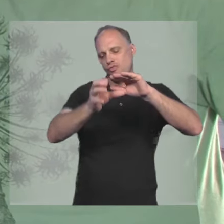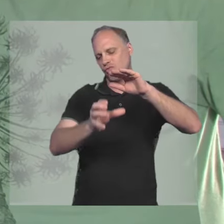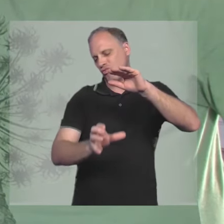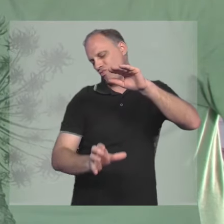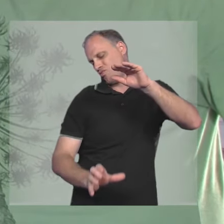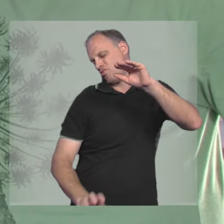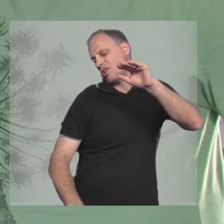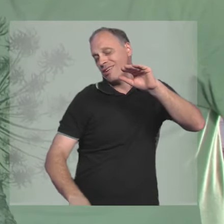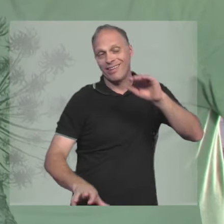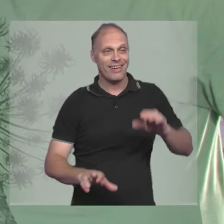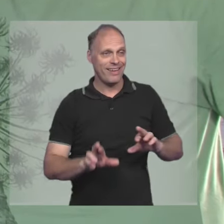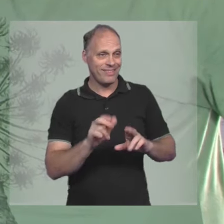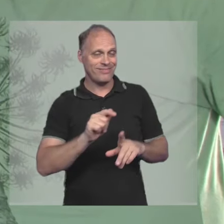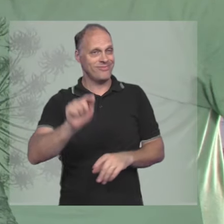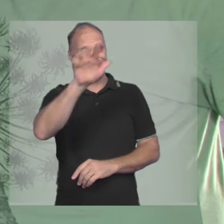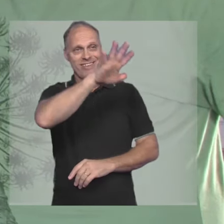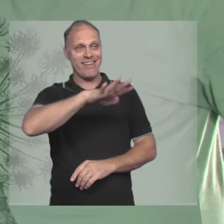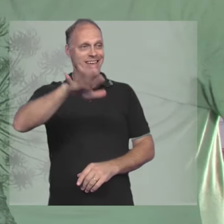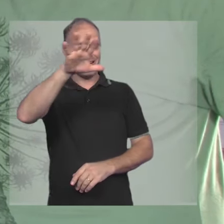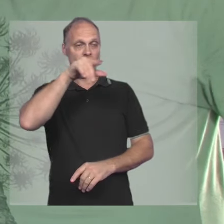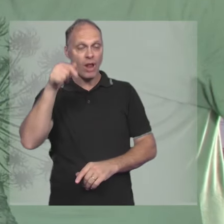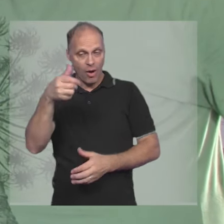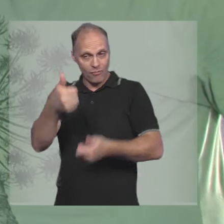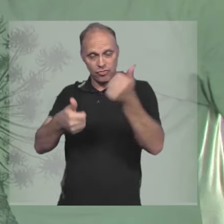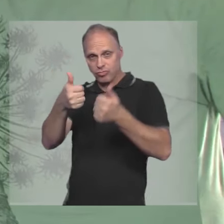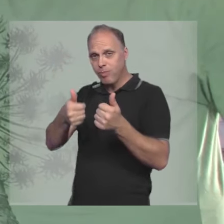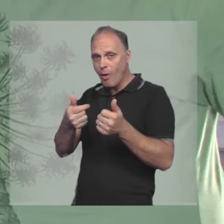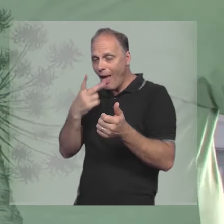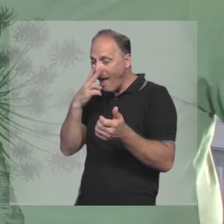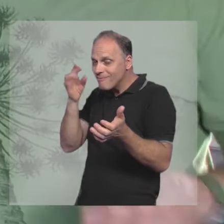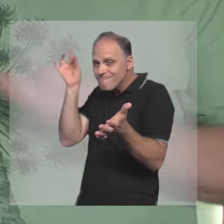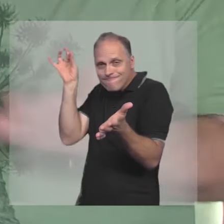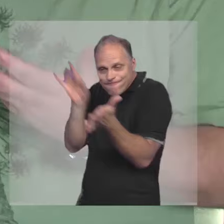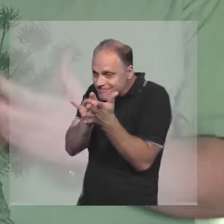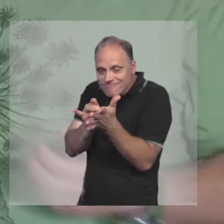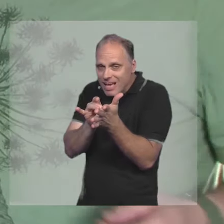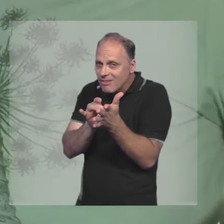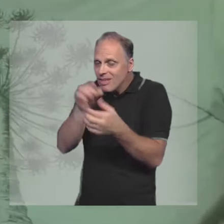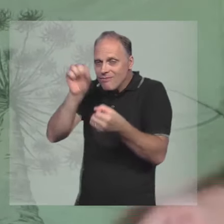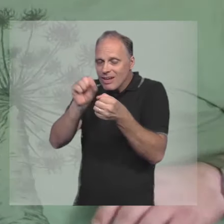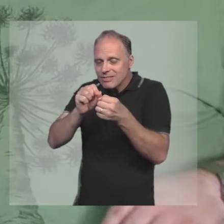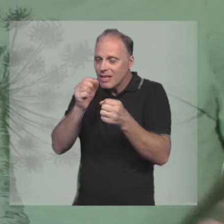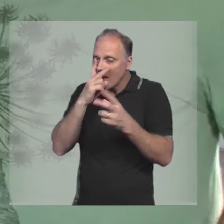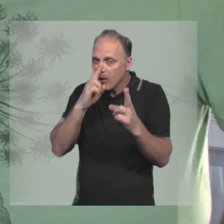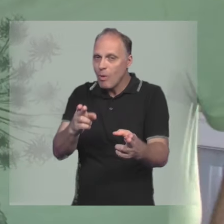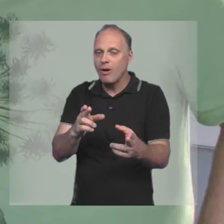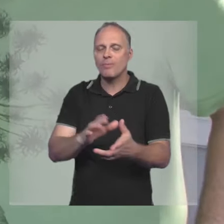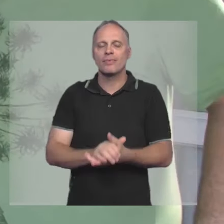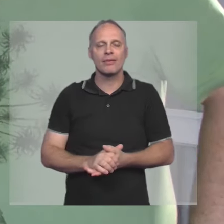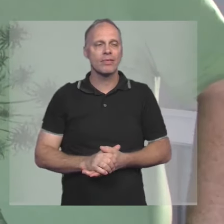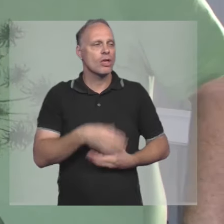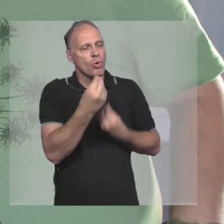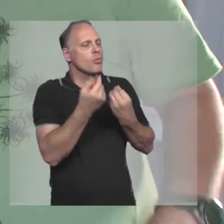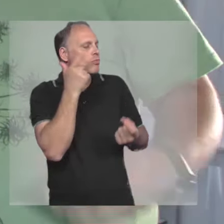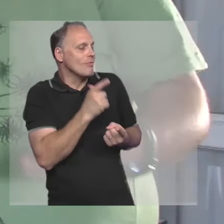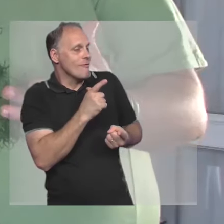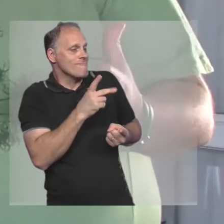é genérico. Ali não. Ali realmente tu tá reproduzindo uma cena exata. E como é que tu venceu esse desafio?